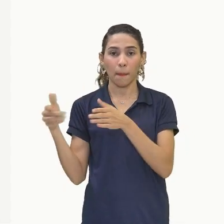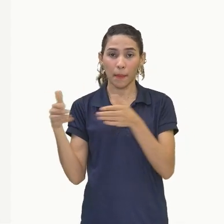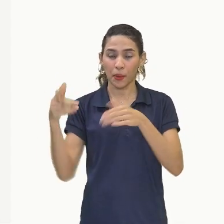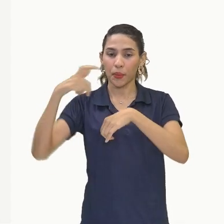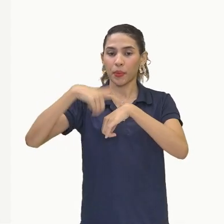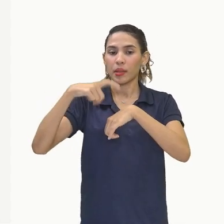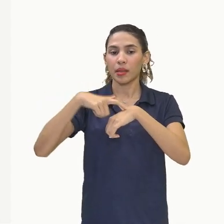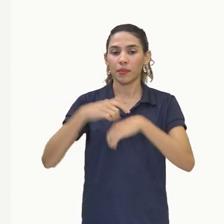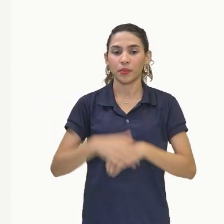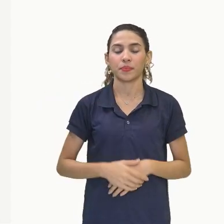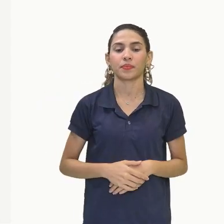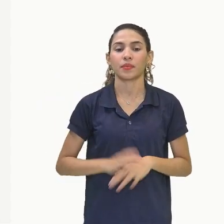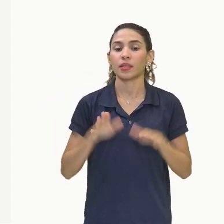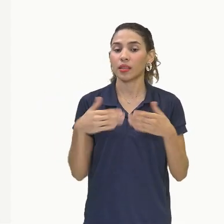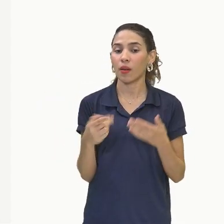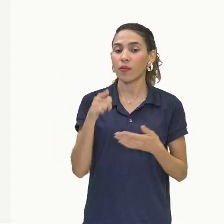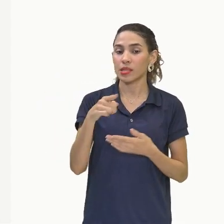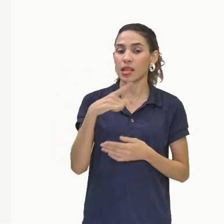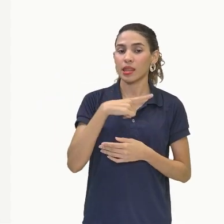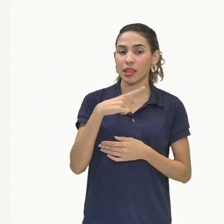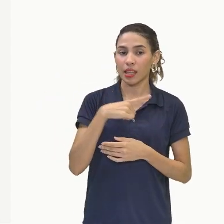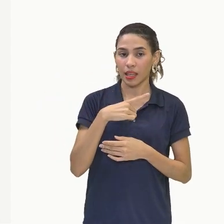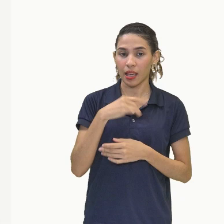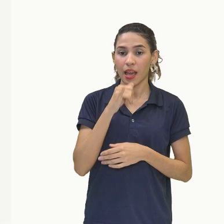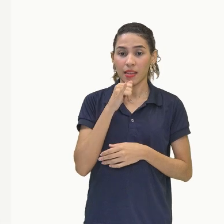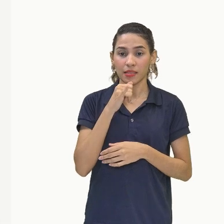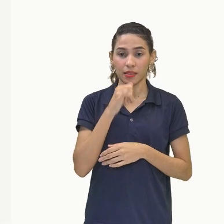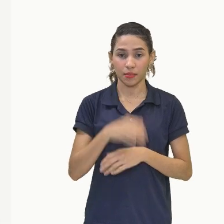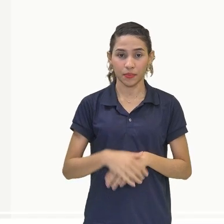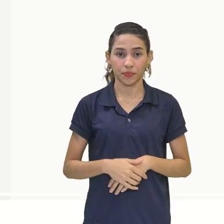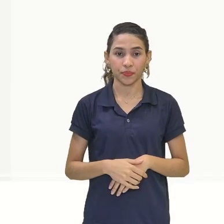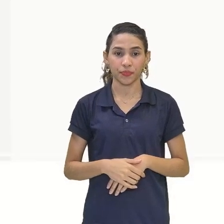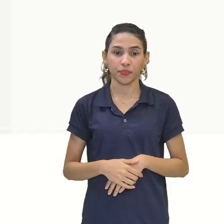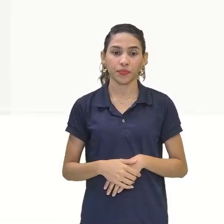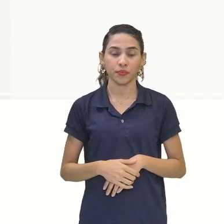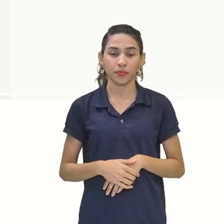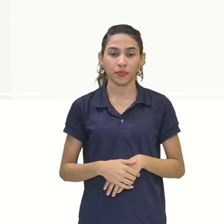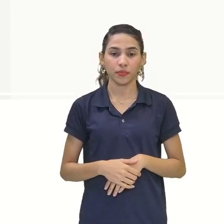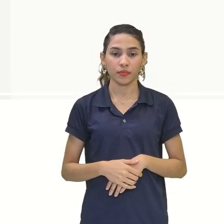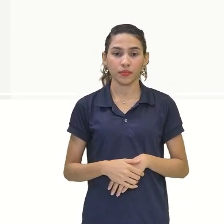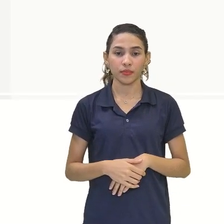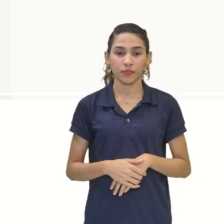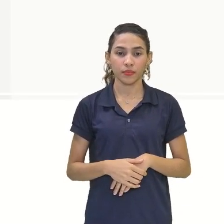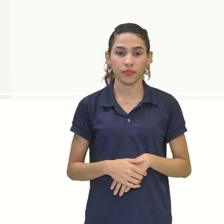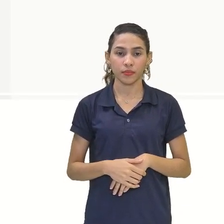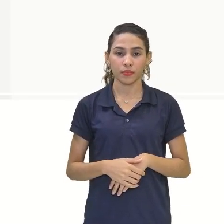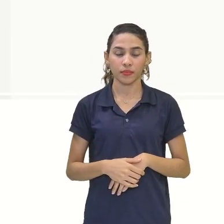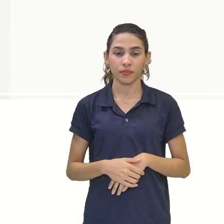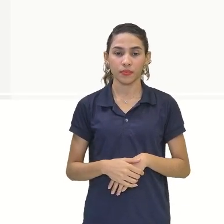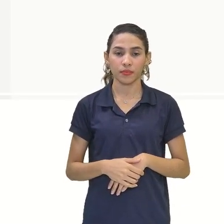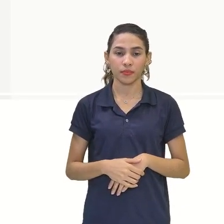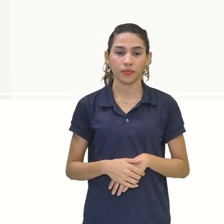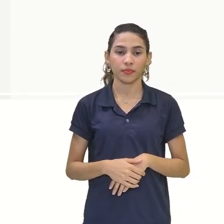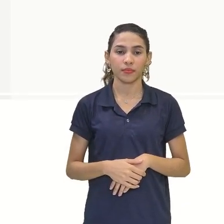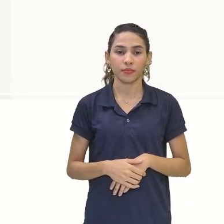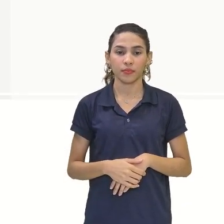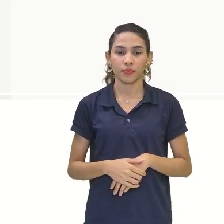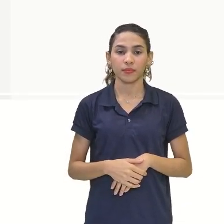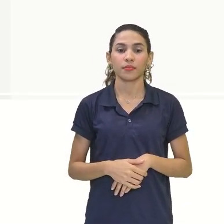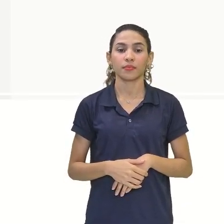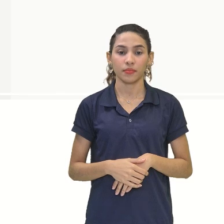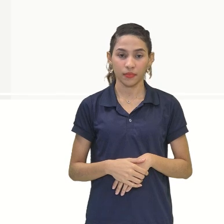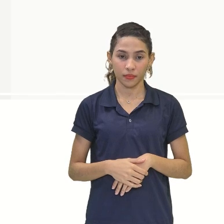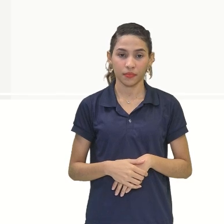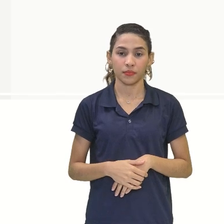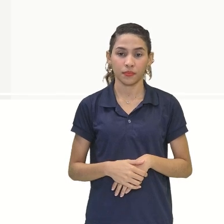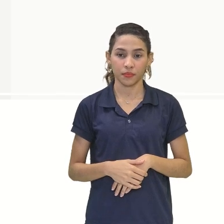neste caso aqui, ó, você tem aqui, neste caso, você tem aqui, ó, você tem, ó, que é energia